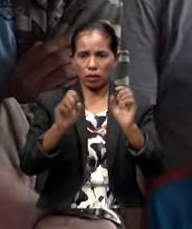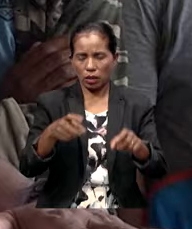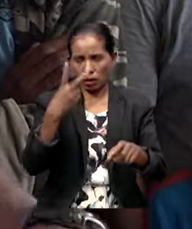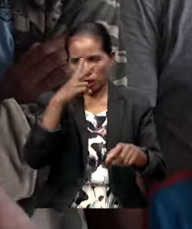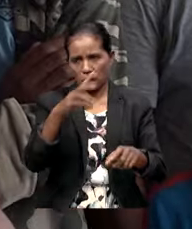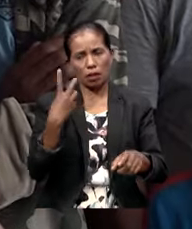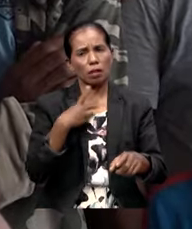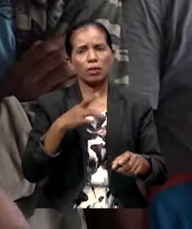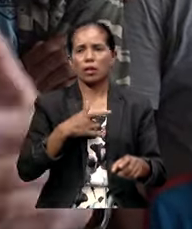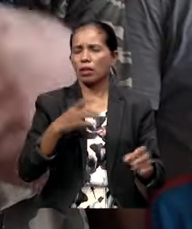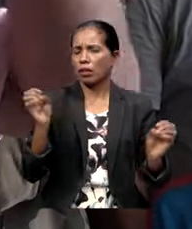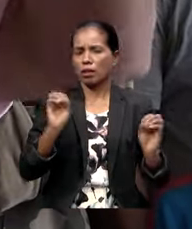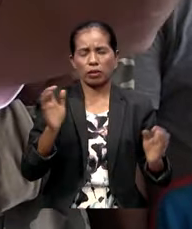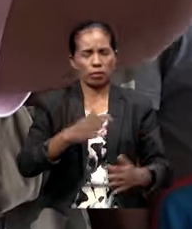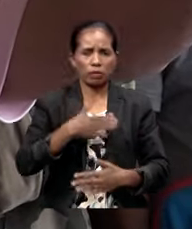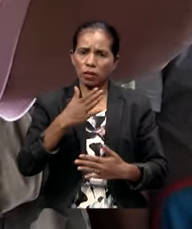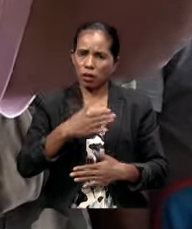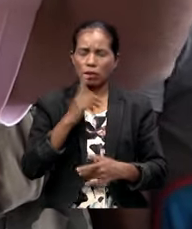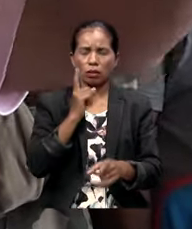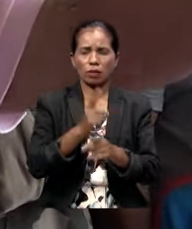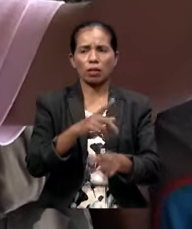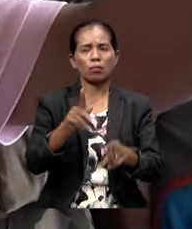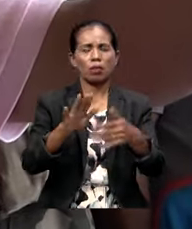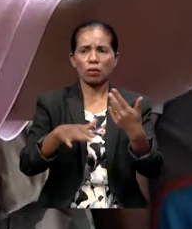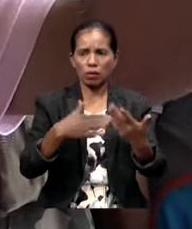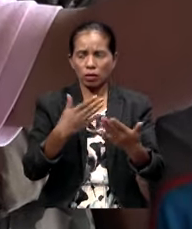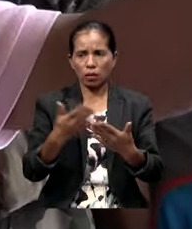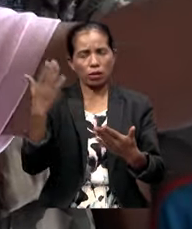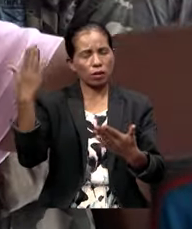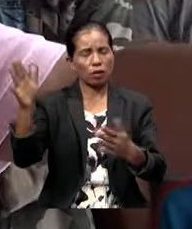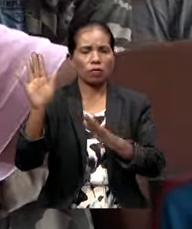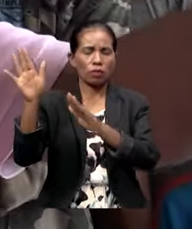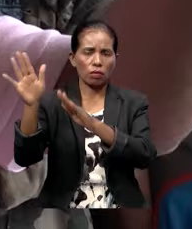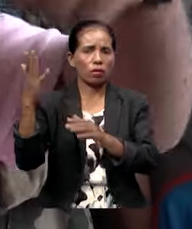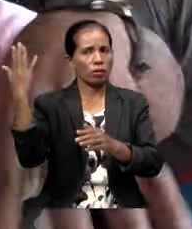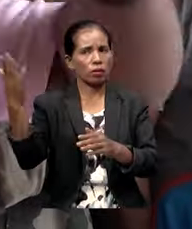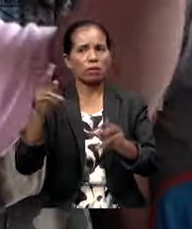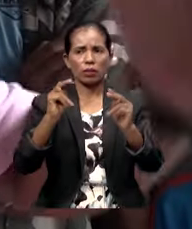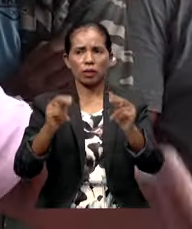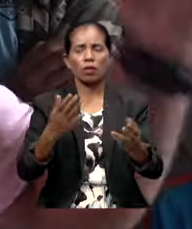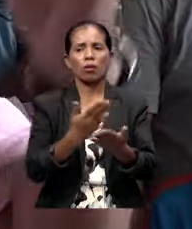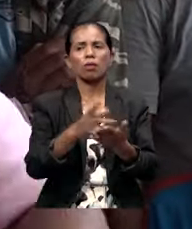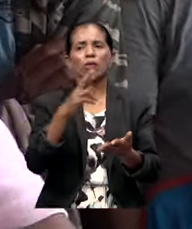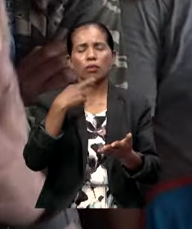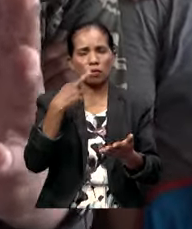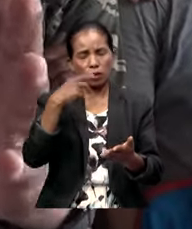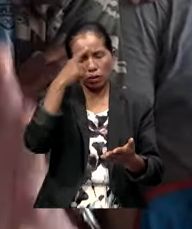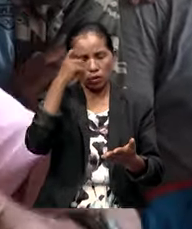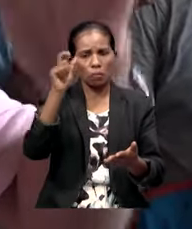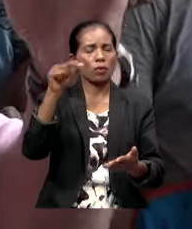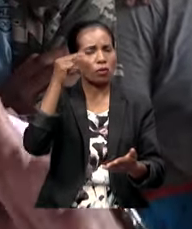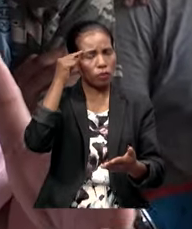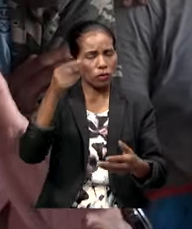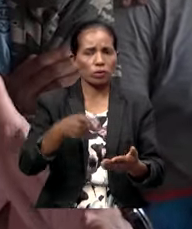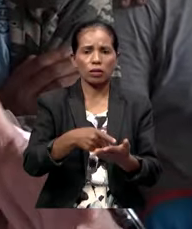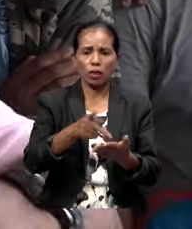la satisfaz tebes. E comunidade, a população e a base nevane precisa de uma força, também o governo for subsídio. Se